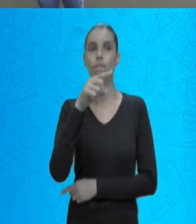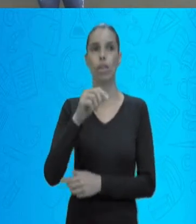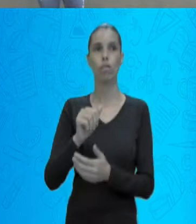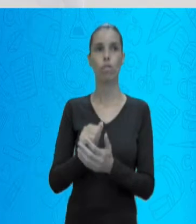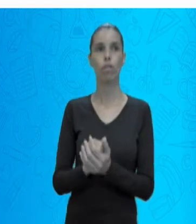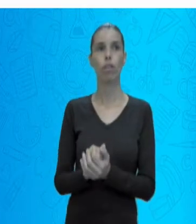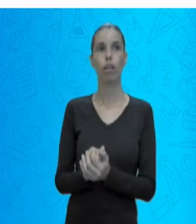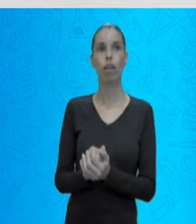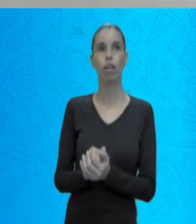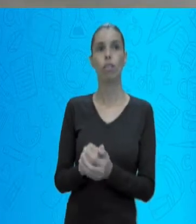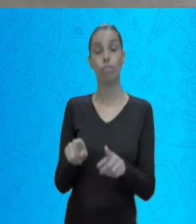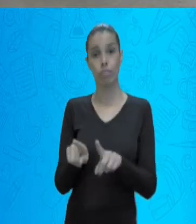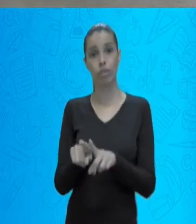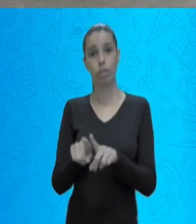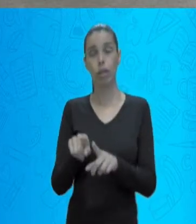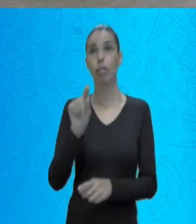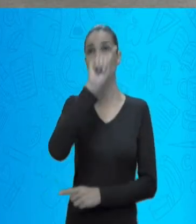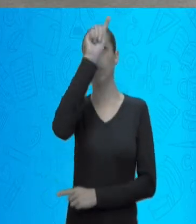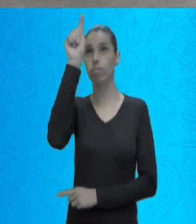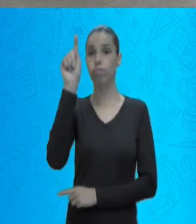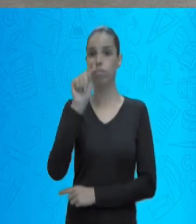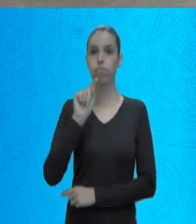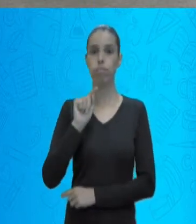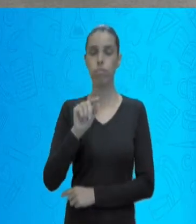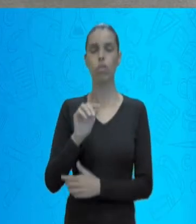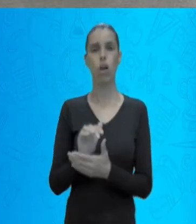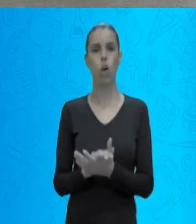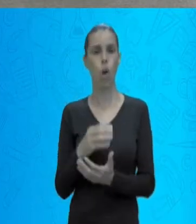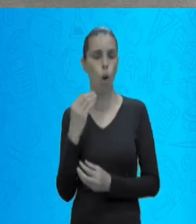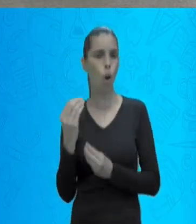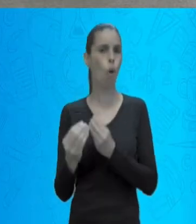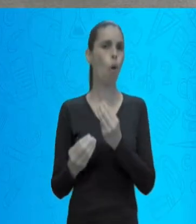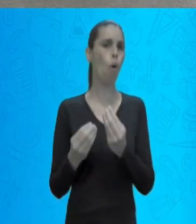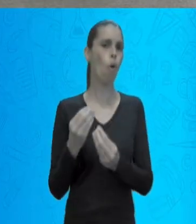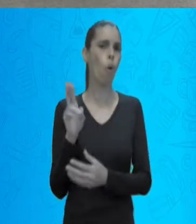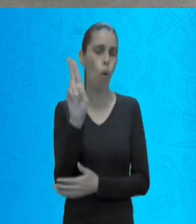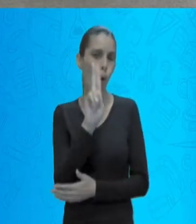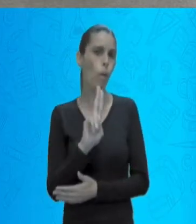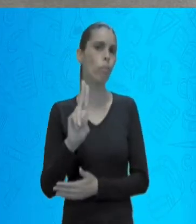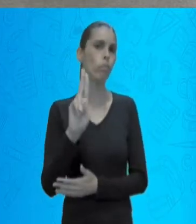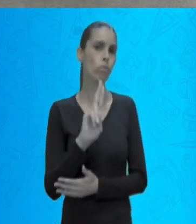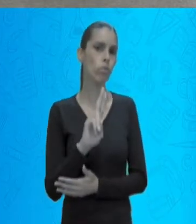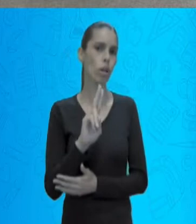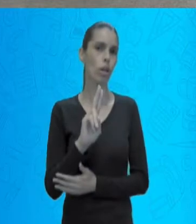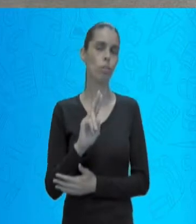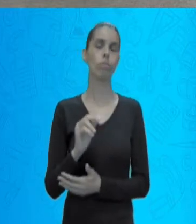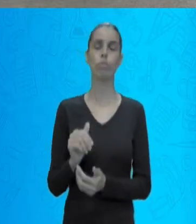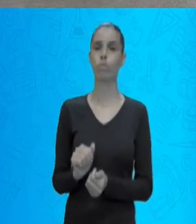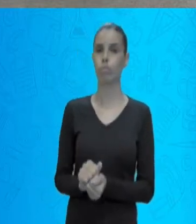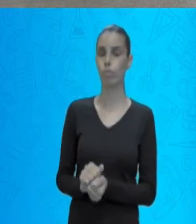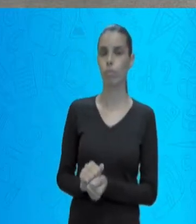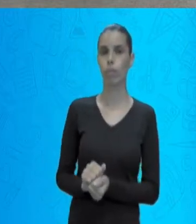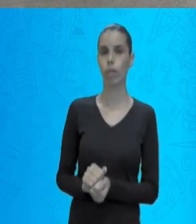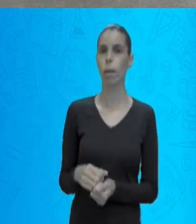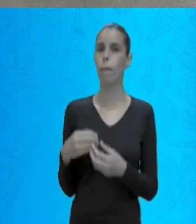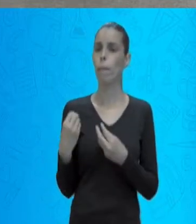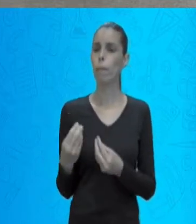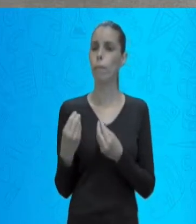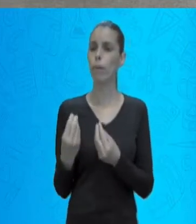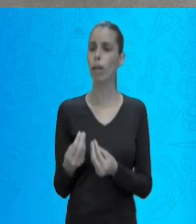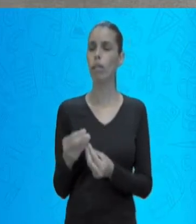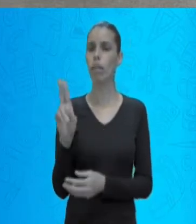que usá-los, quando e como devemos usá-los. Para que servem os sinais